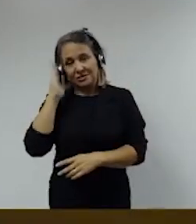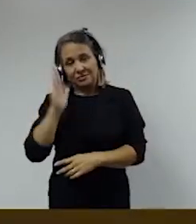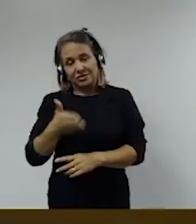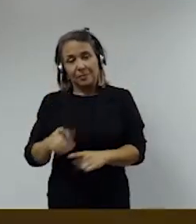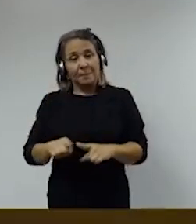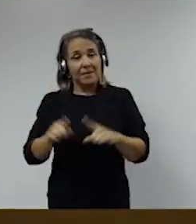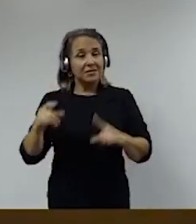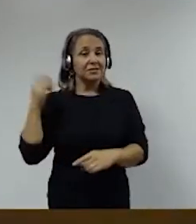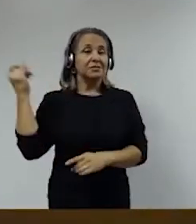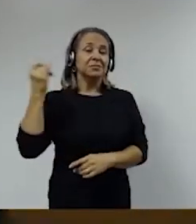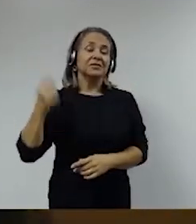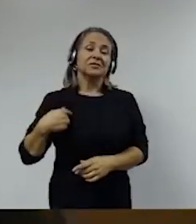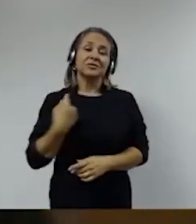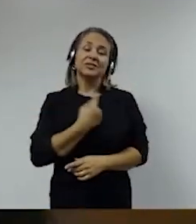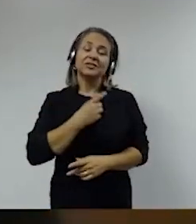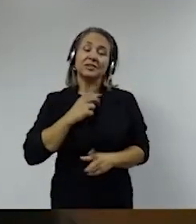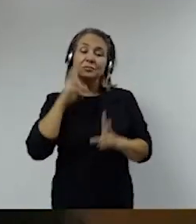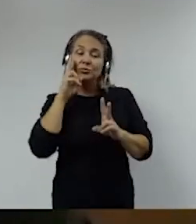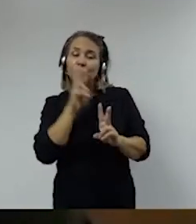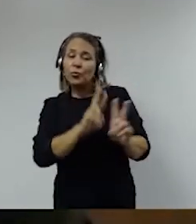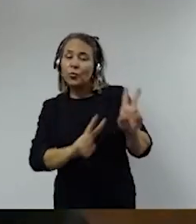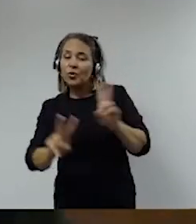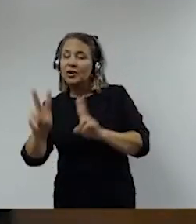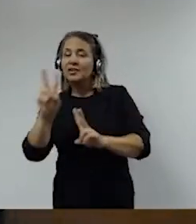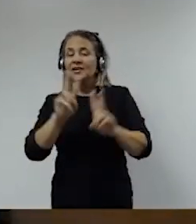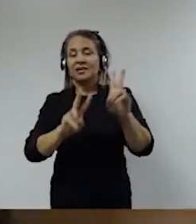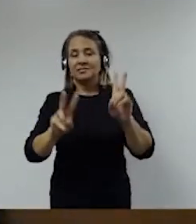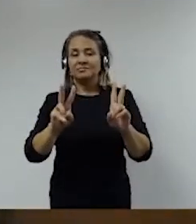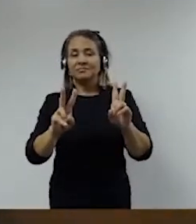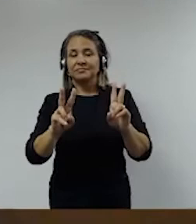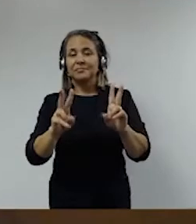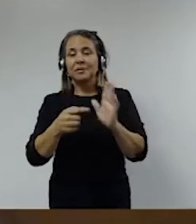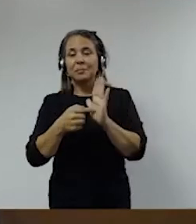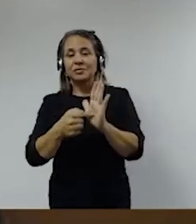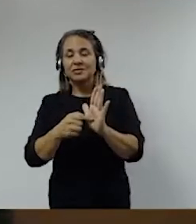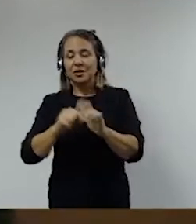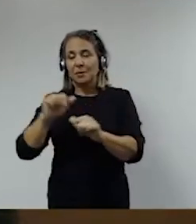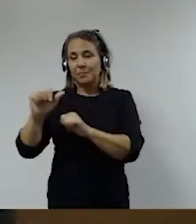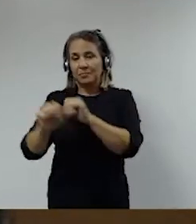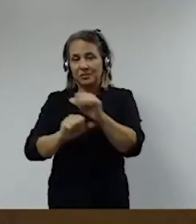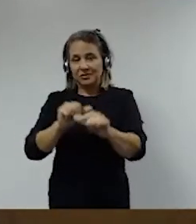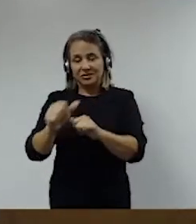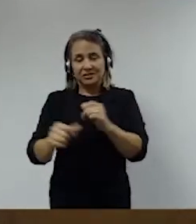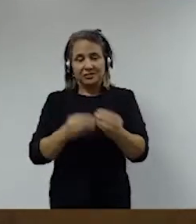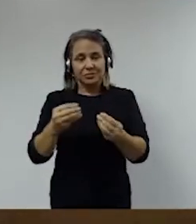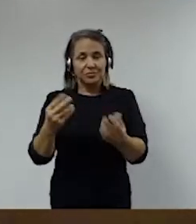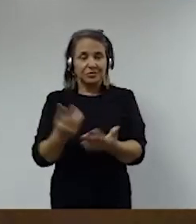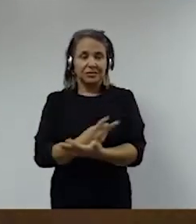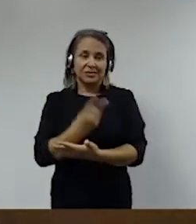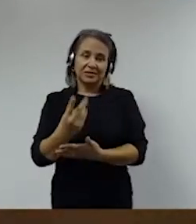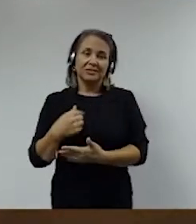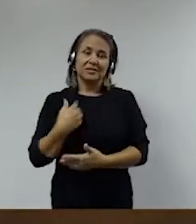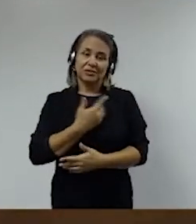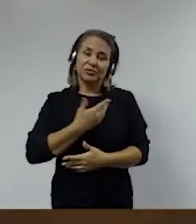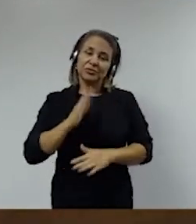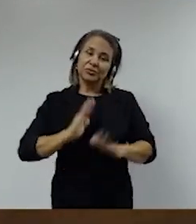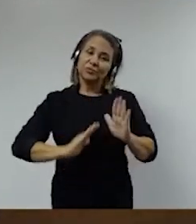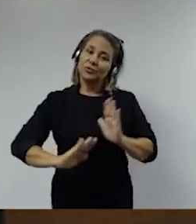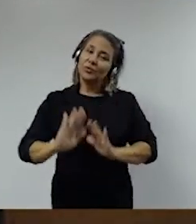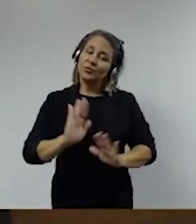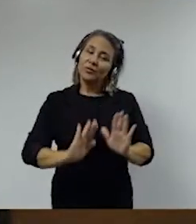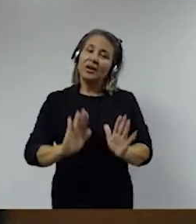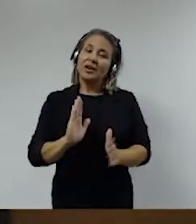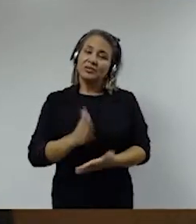é importante a gente ter esse olhar diante de todas as mudanças, inclusive no plano normativo, que foi tratado aqui também pelo doutor